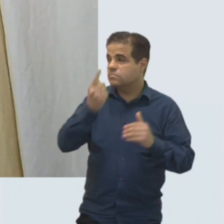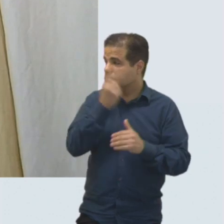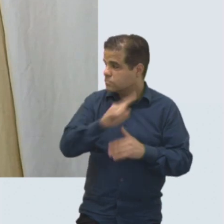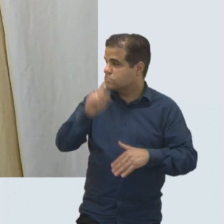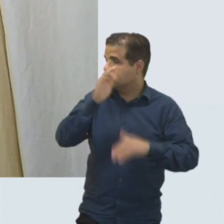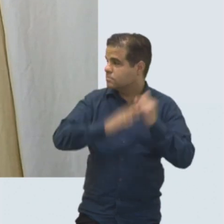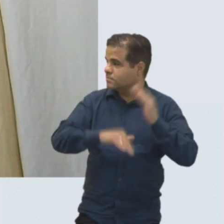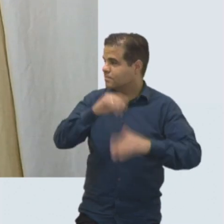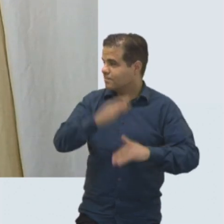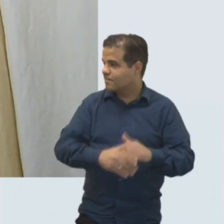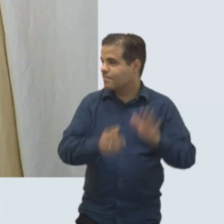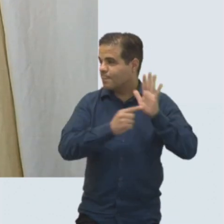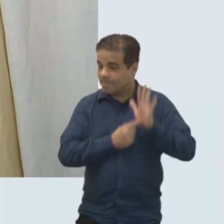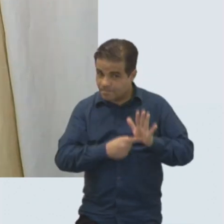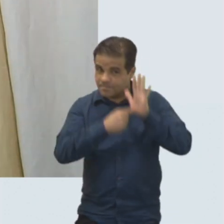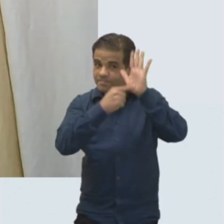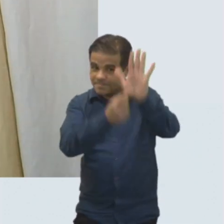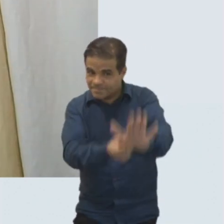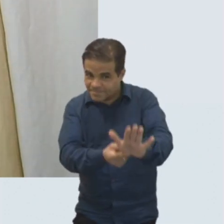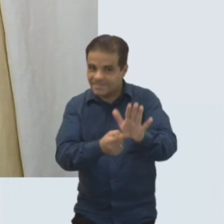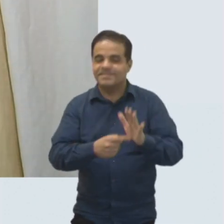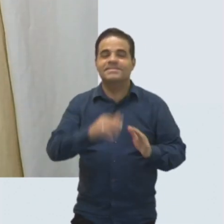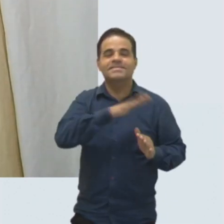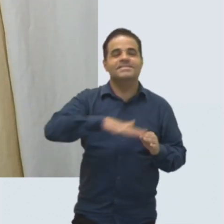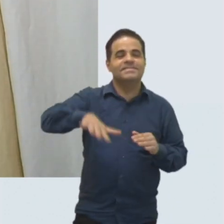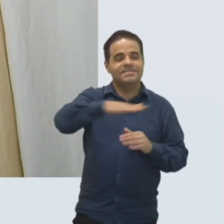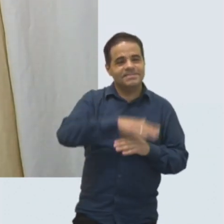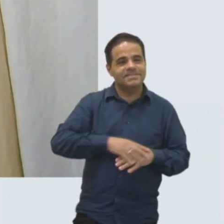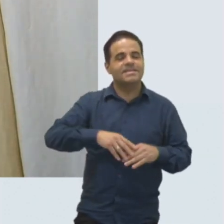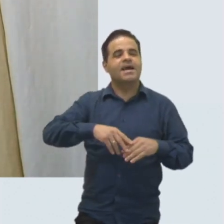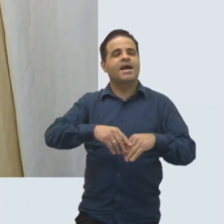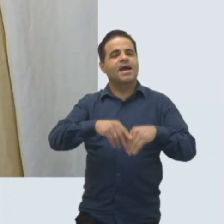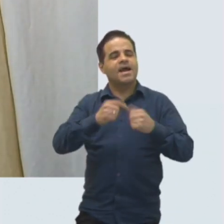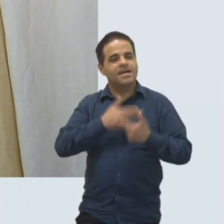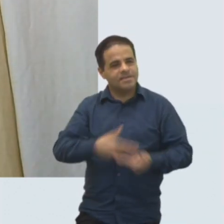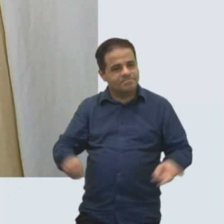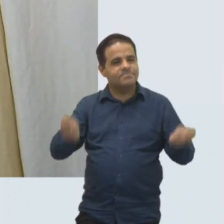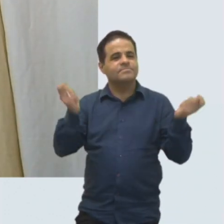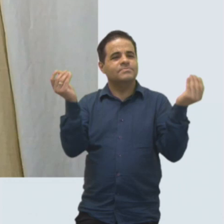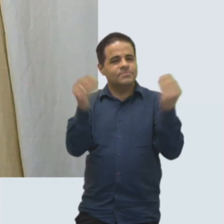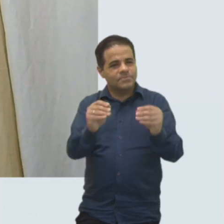foi apresentado a teca-teca, que é a chamada amarelinha africana, é um jogo.